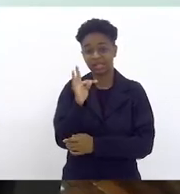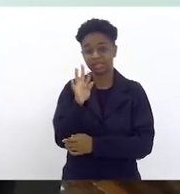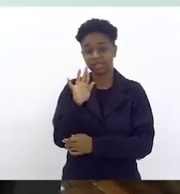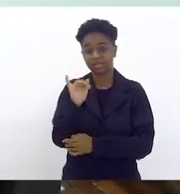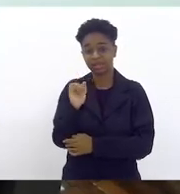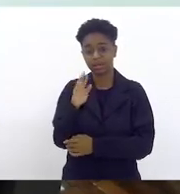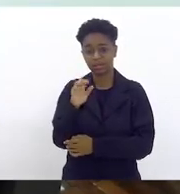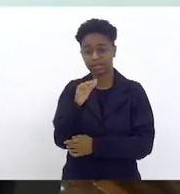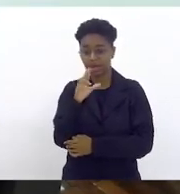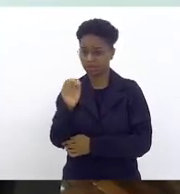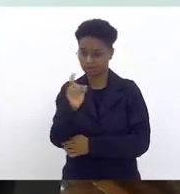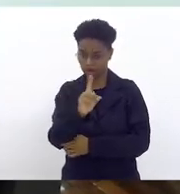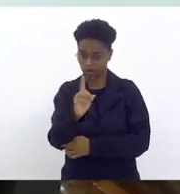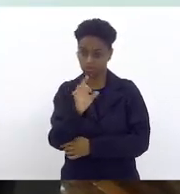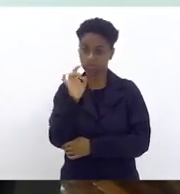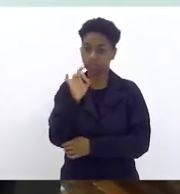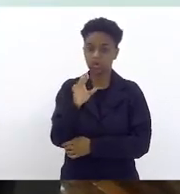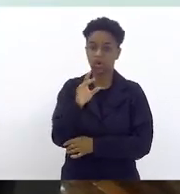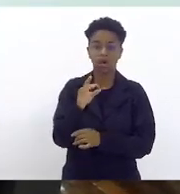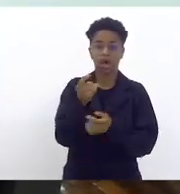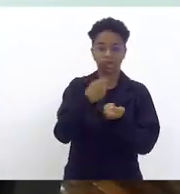Administrativo e